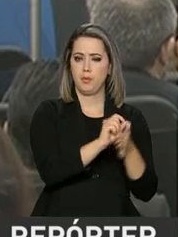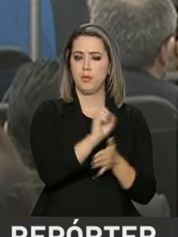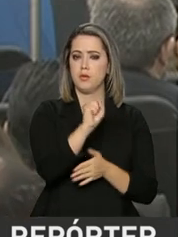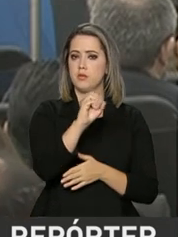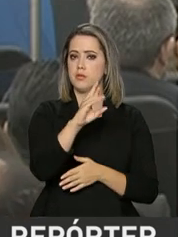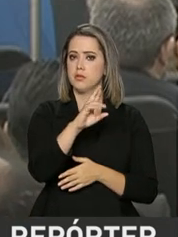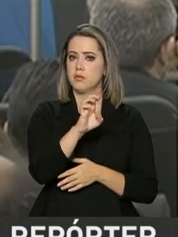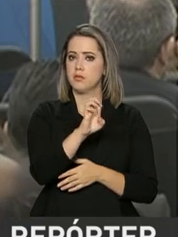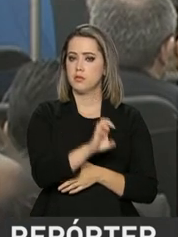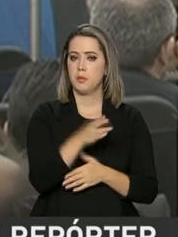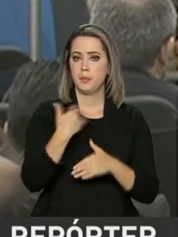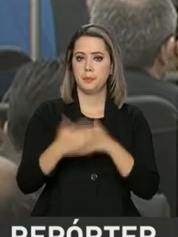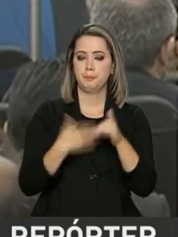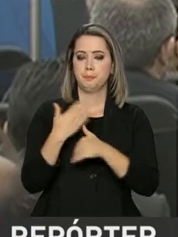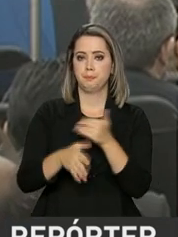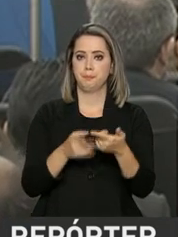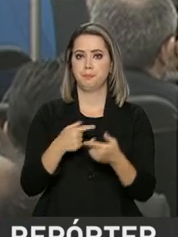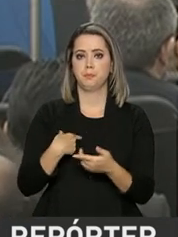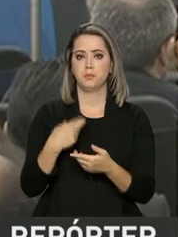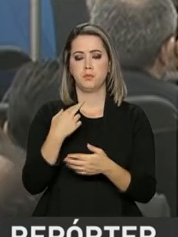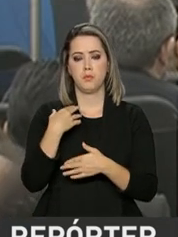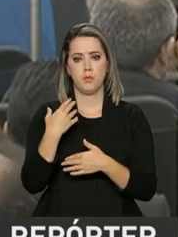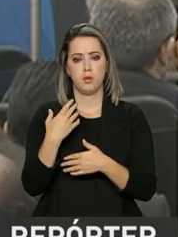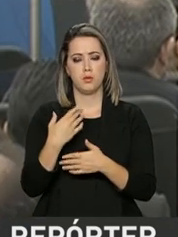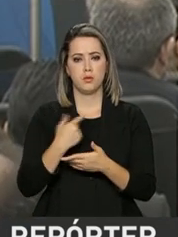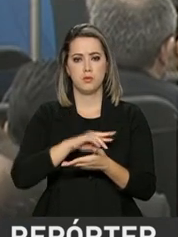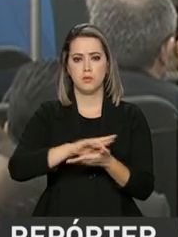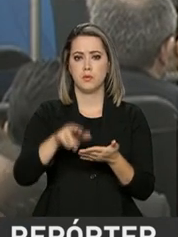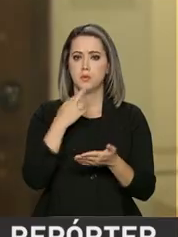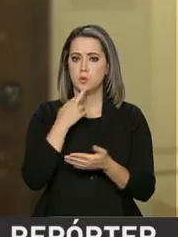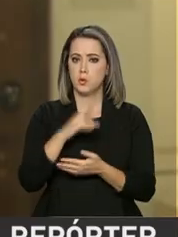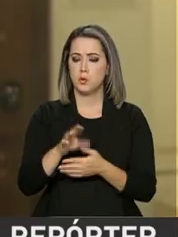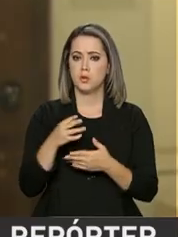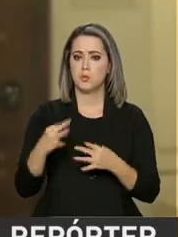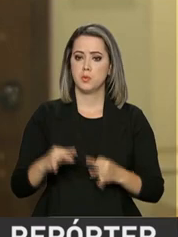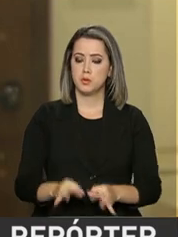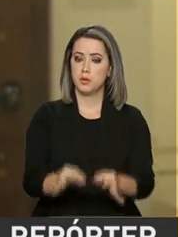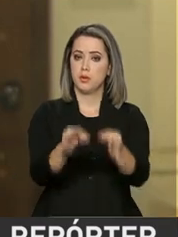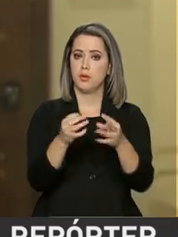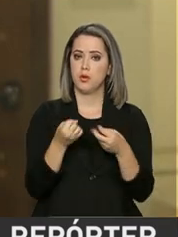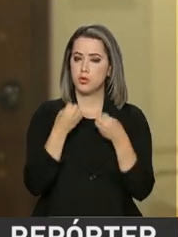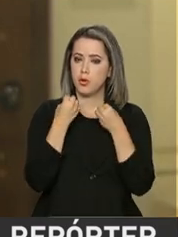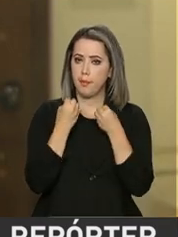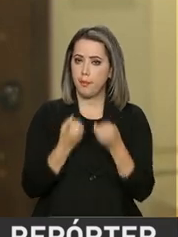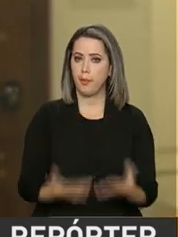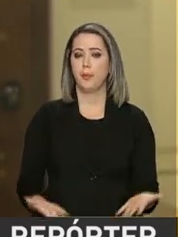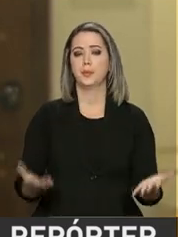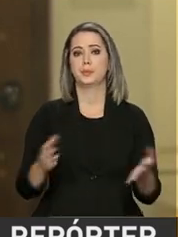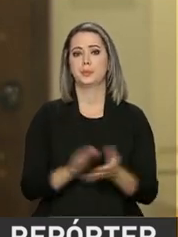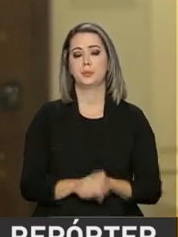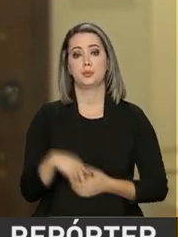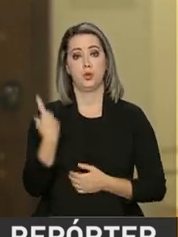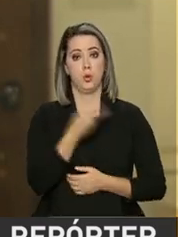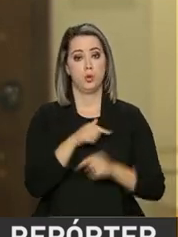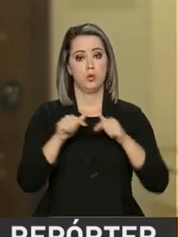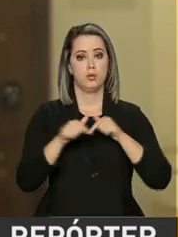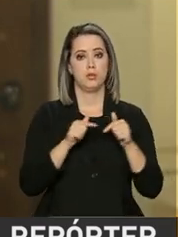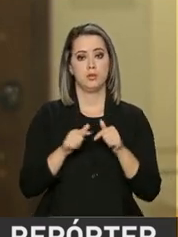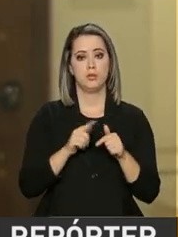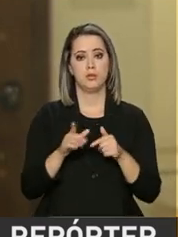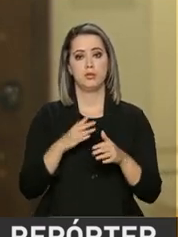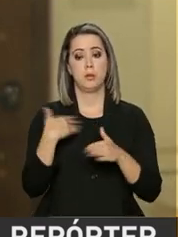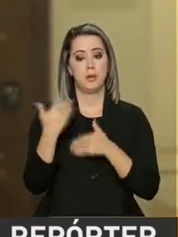as pesquisas e o desenvolvimento de soluções inovadoras no país. O nosso papel é desenvolver esses pequenos, que são